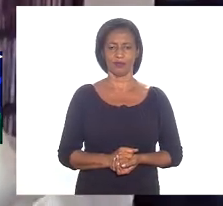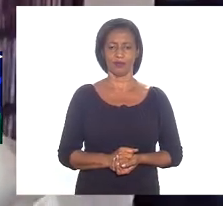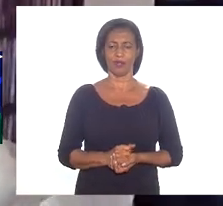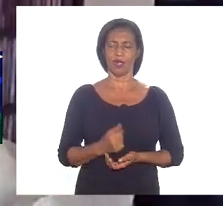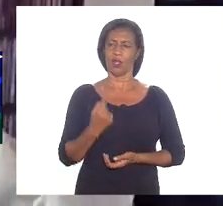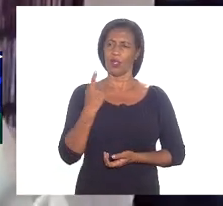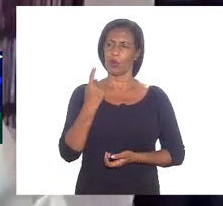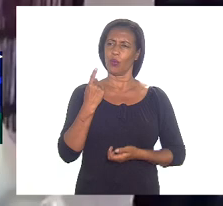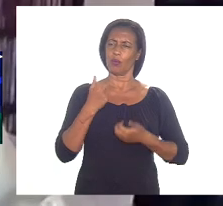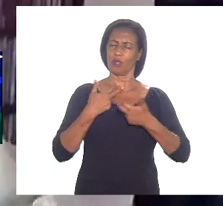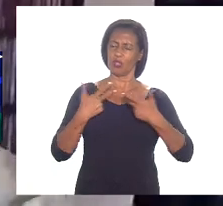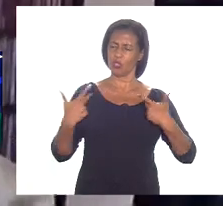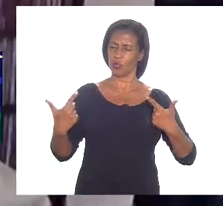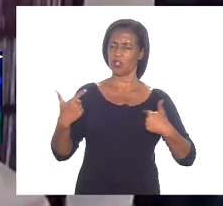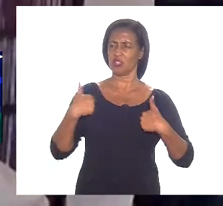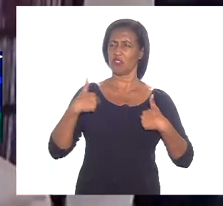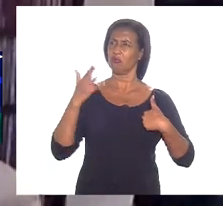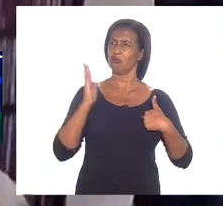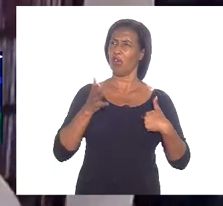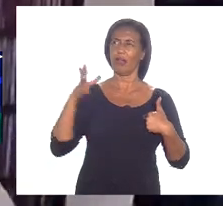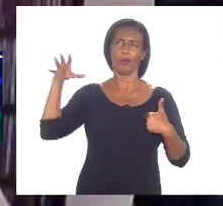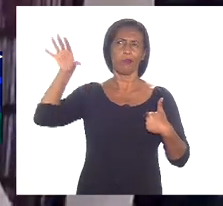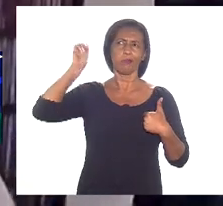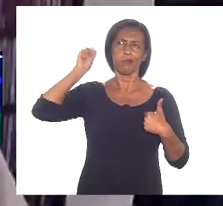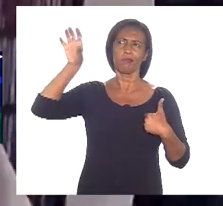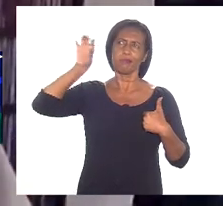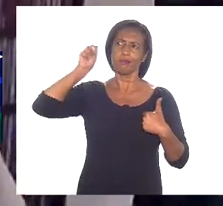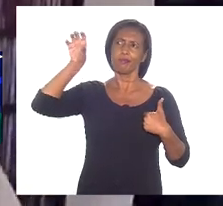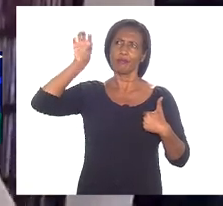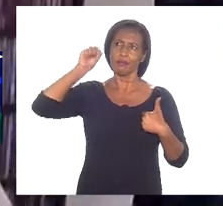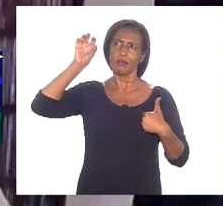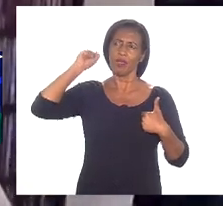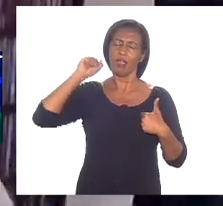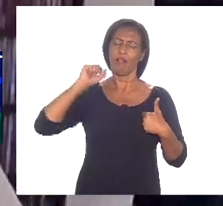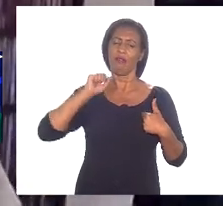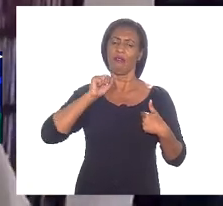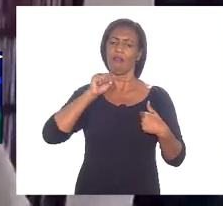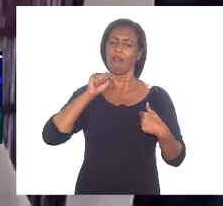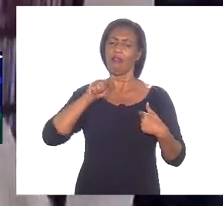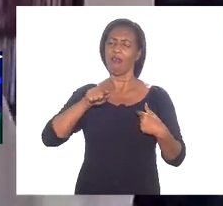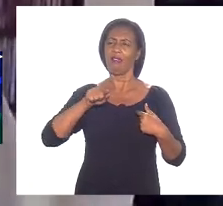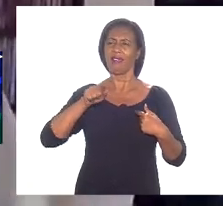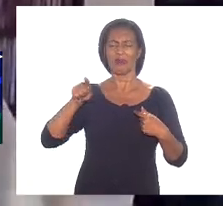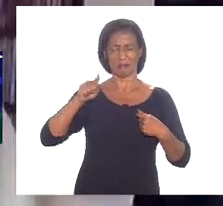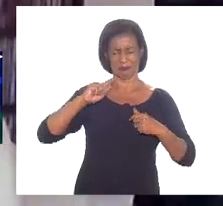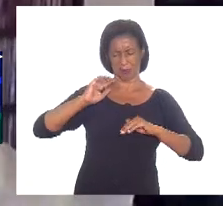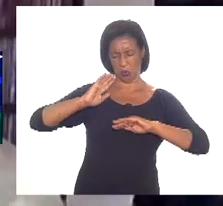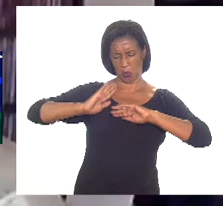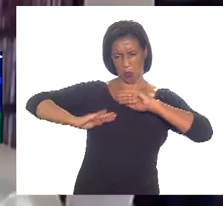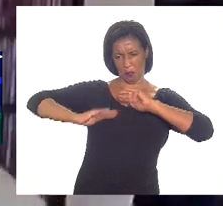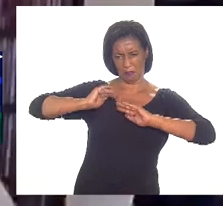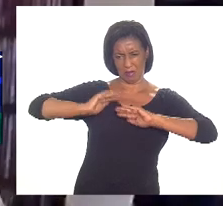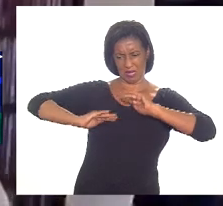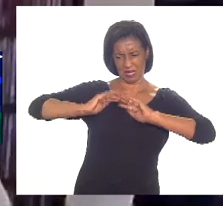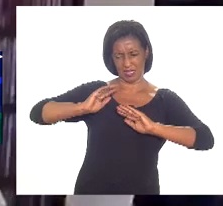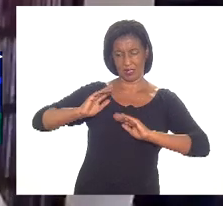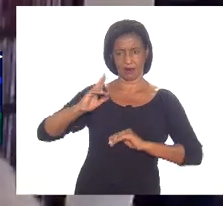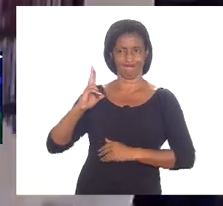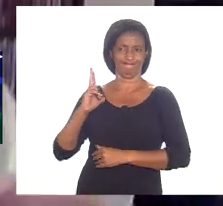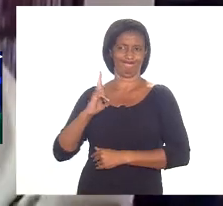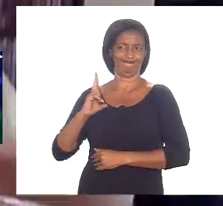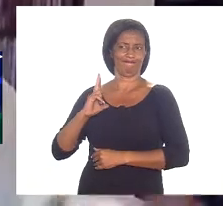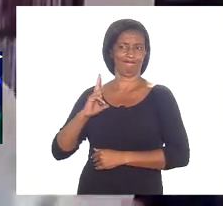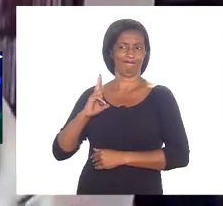que eu tenho ouvido muito né Essa questão da competência do privado